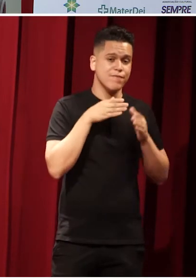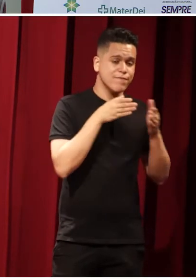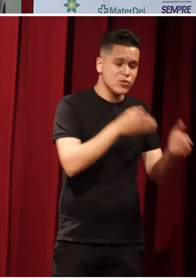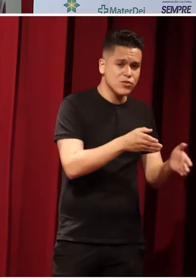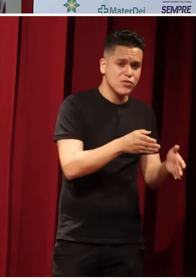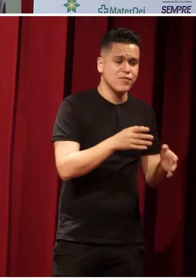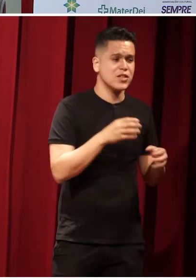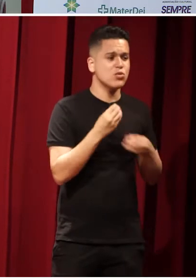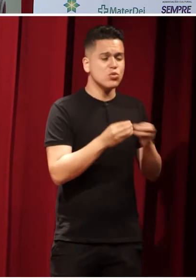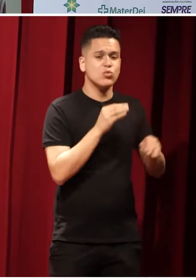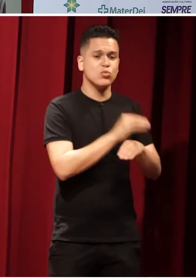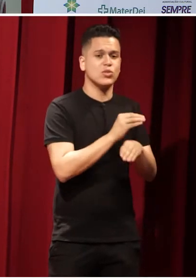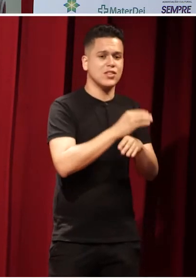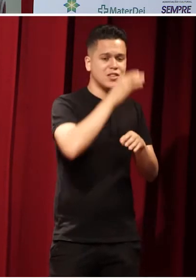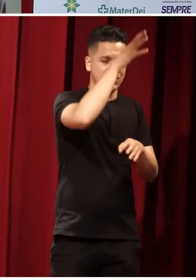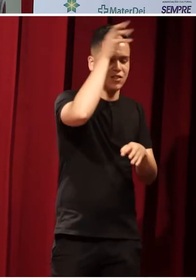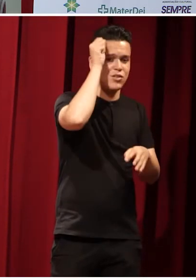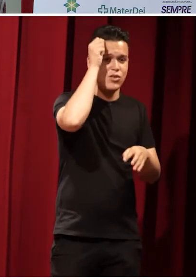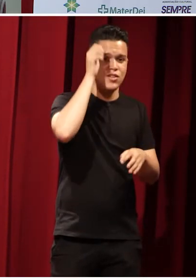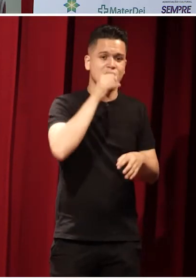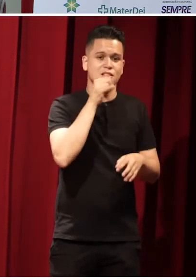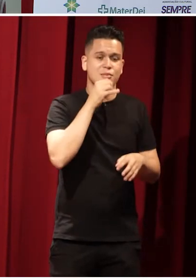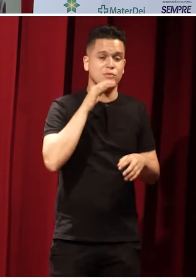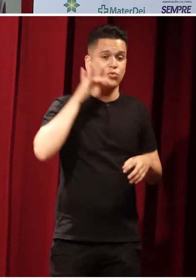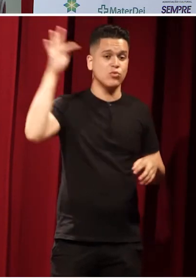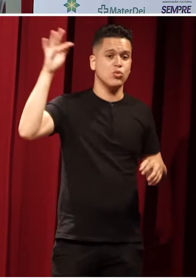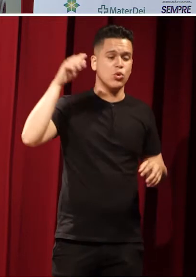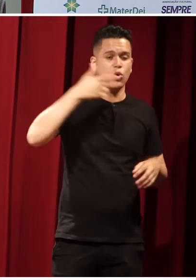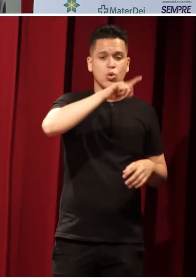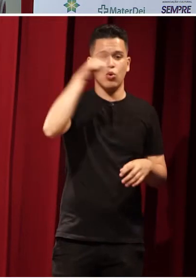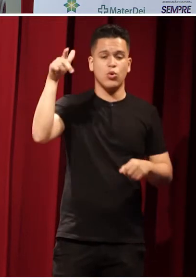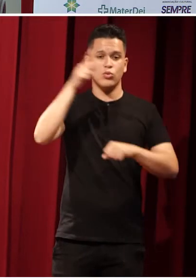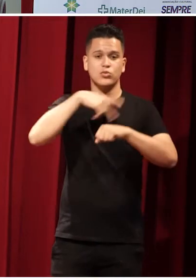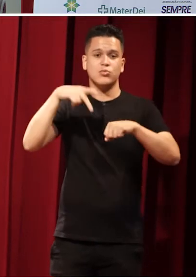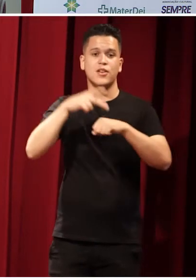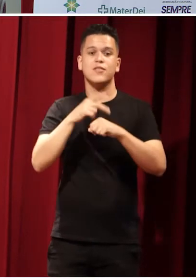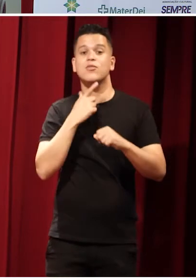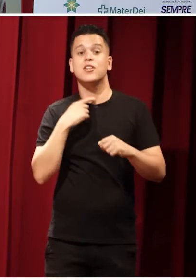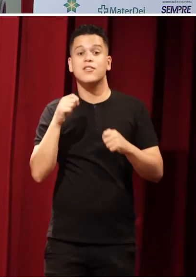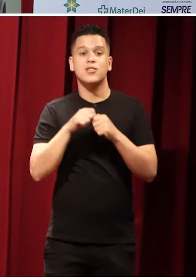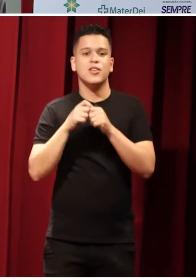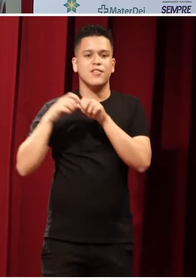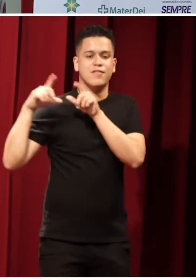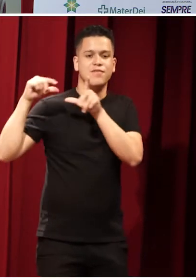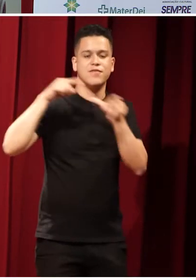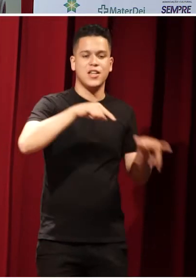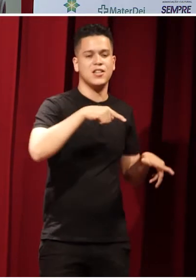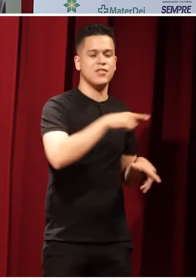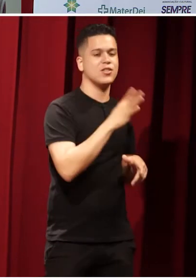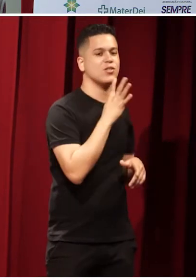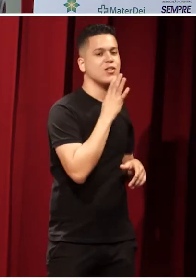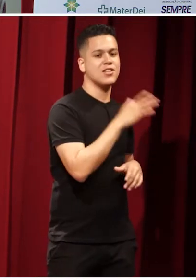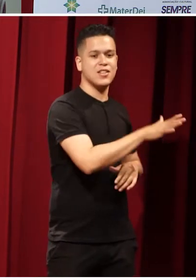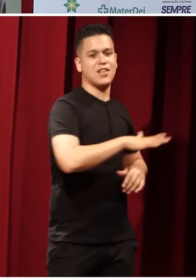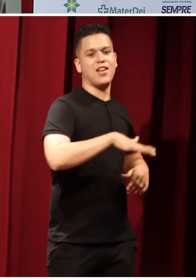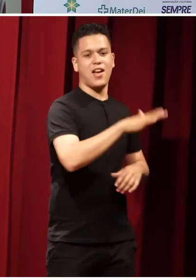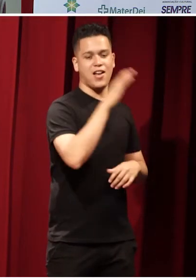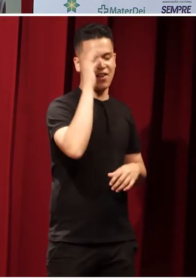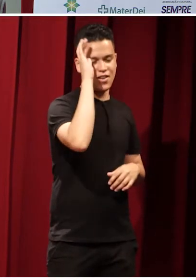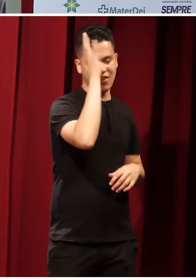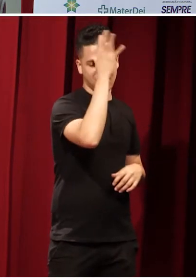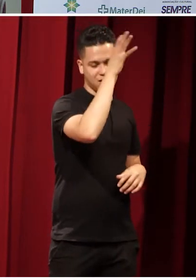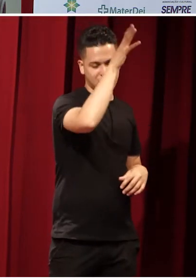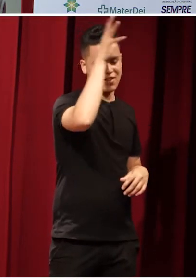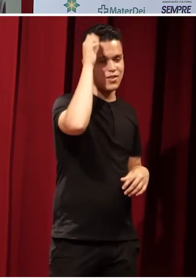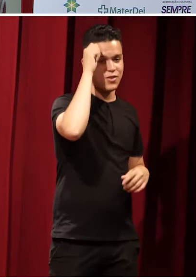do turismo ecológico na Amazônia não chega nem perto disso. Precisa de estrutura, precisa de gente, precisa de